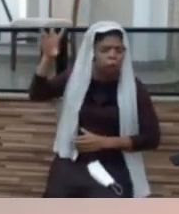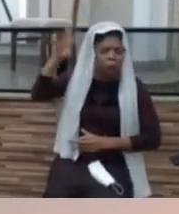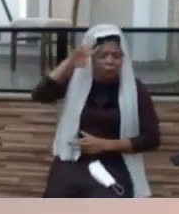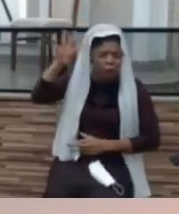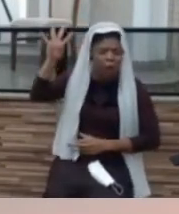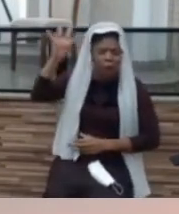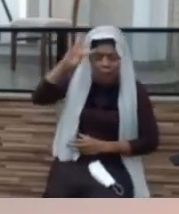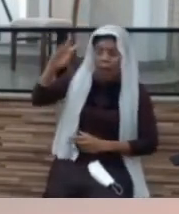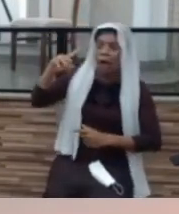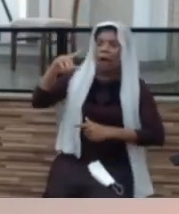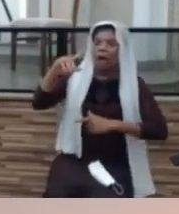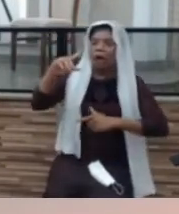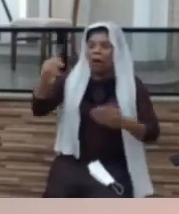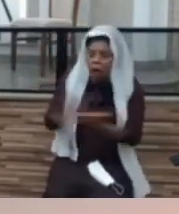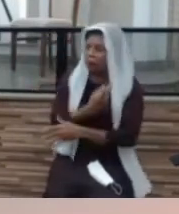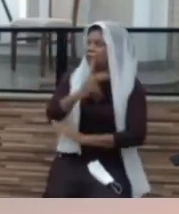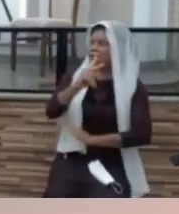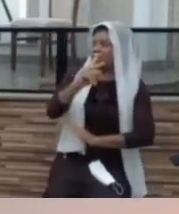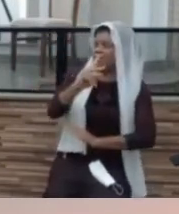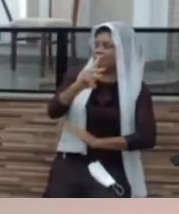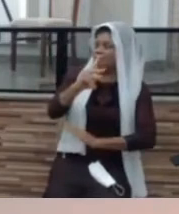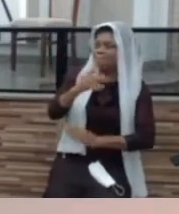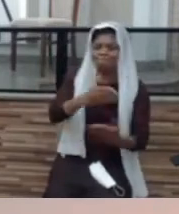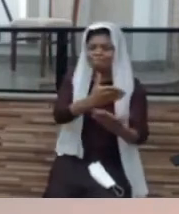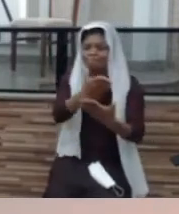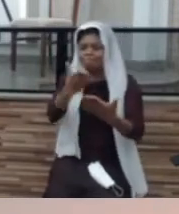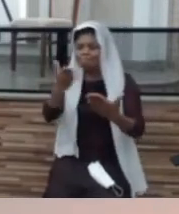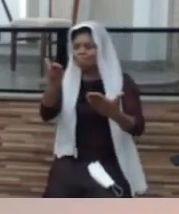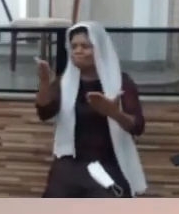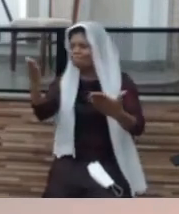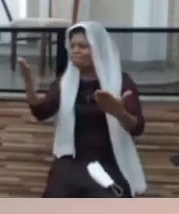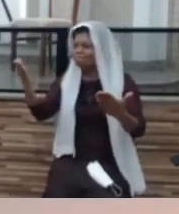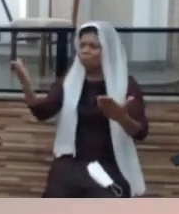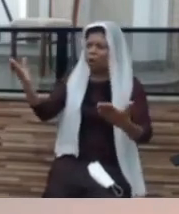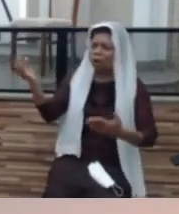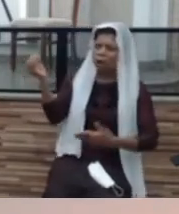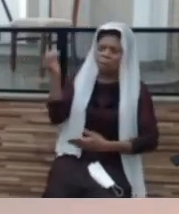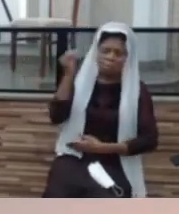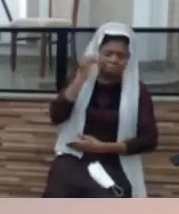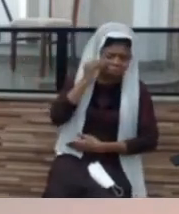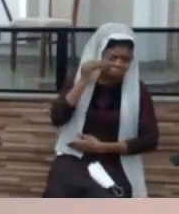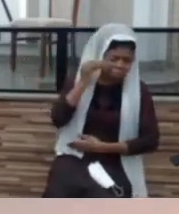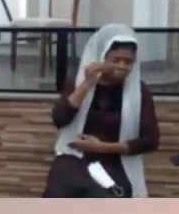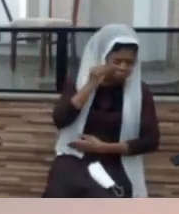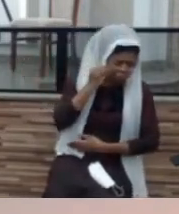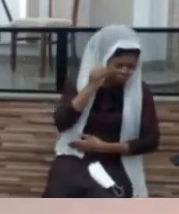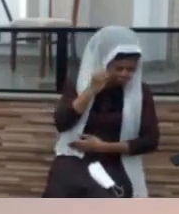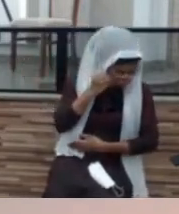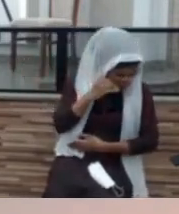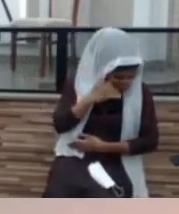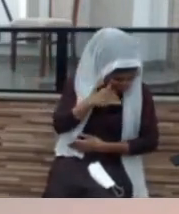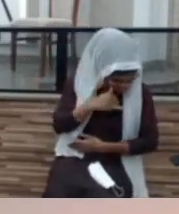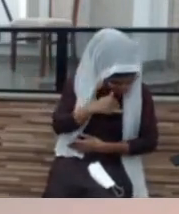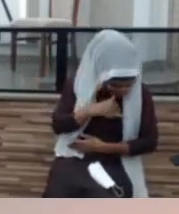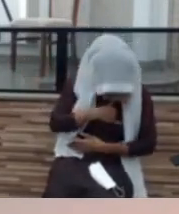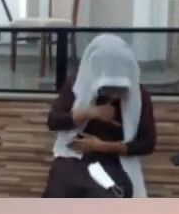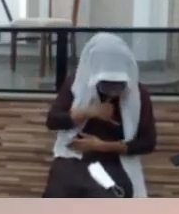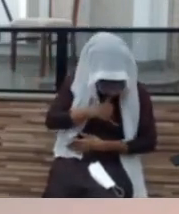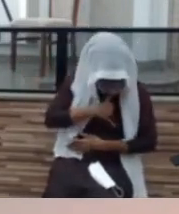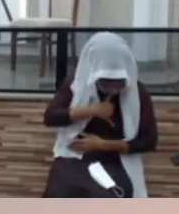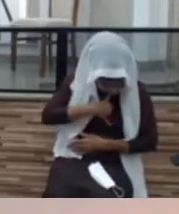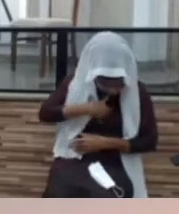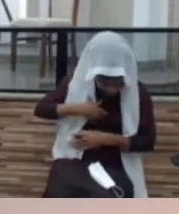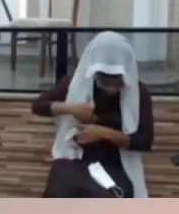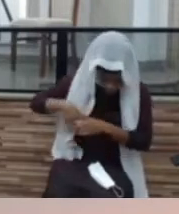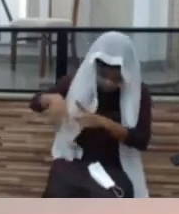igreja aprovado, passando lutas, dificuldades, vem uma palavra, renova a nossa esperança. Não é verdade?